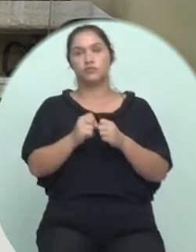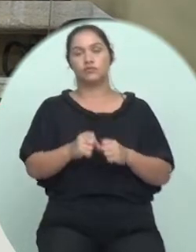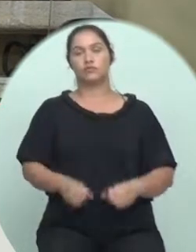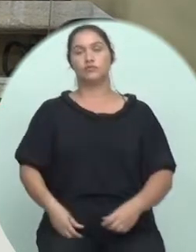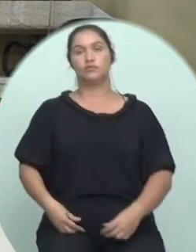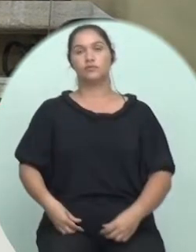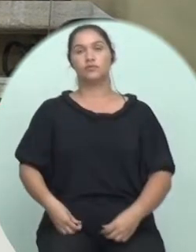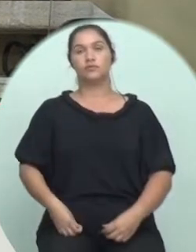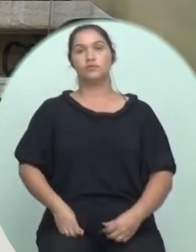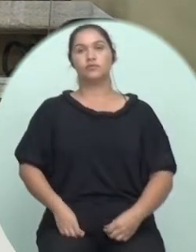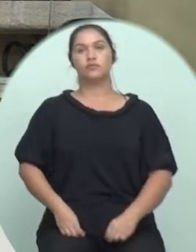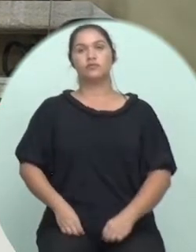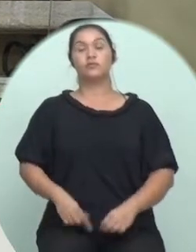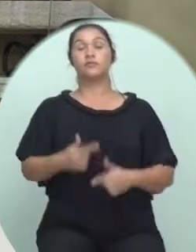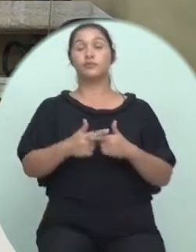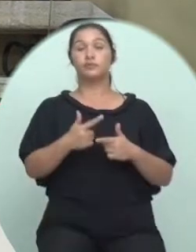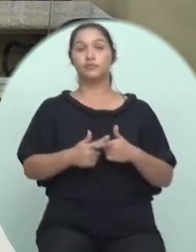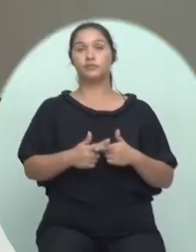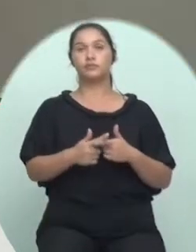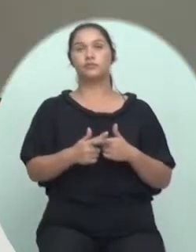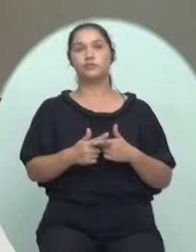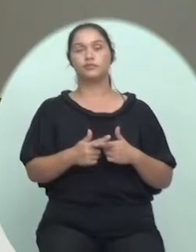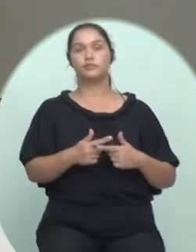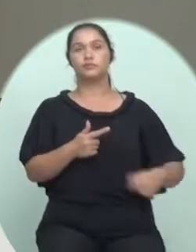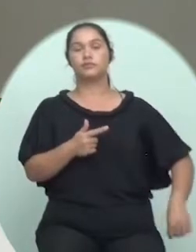né? Exatamente porque